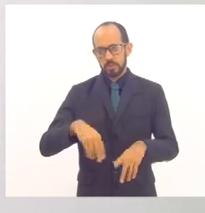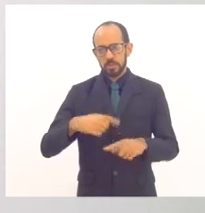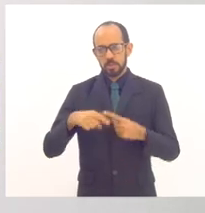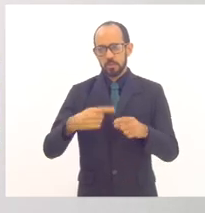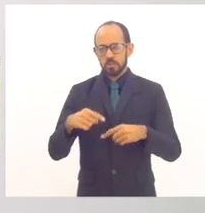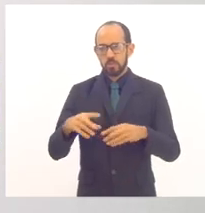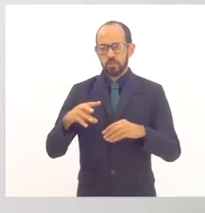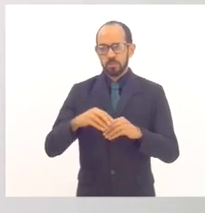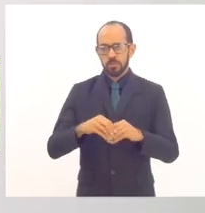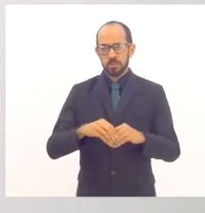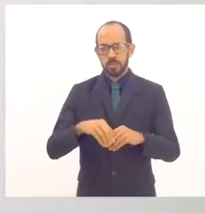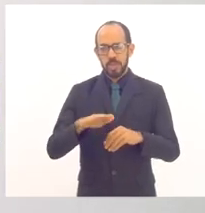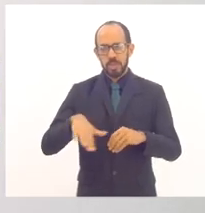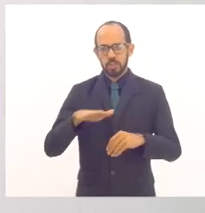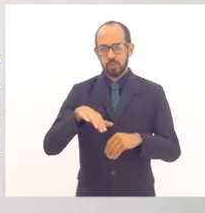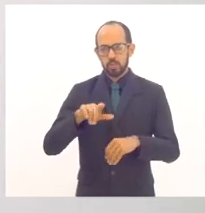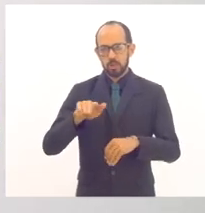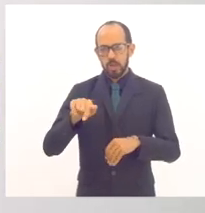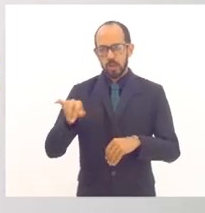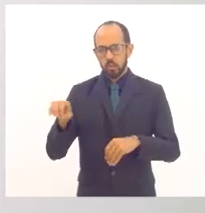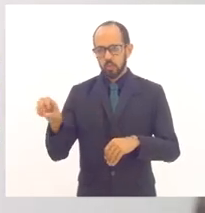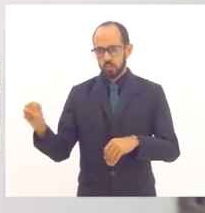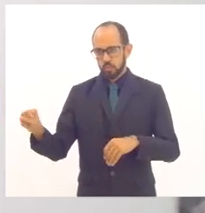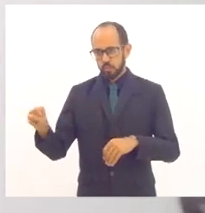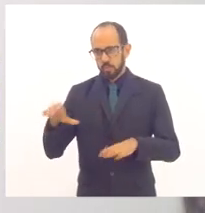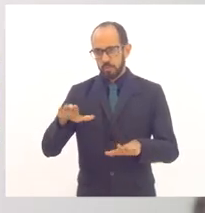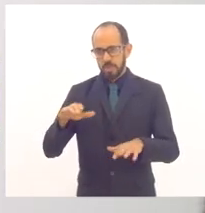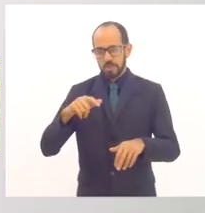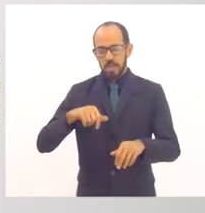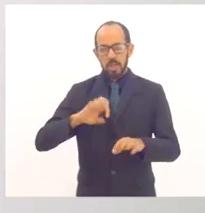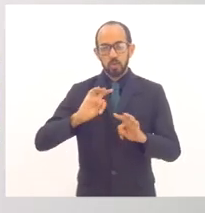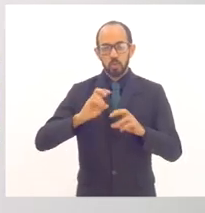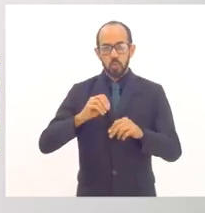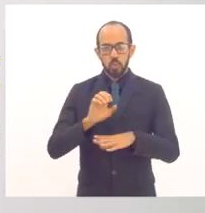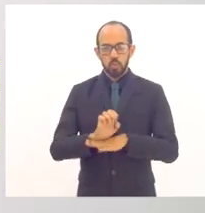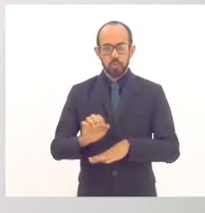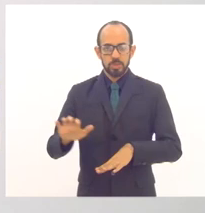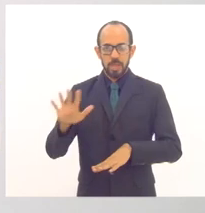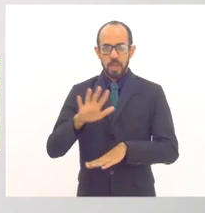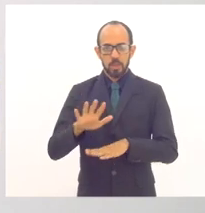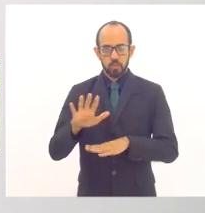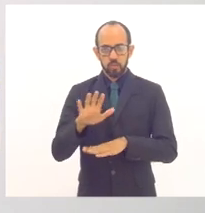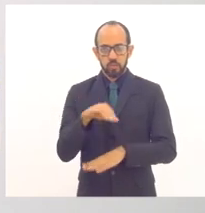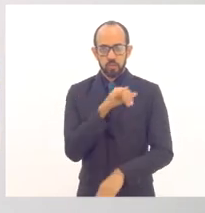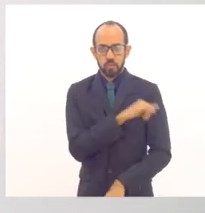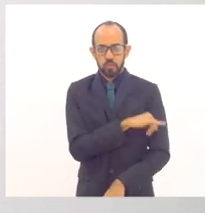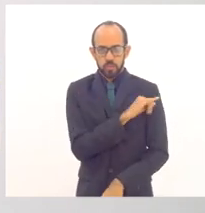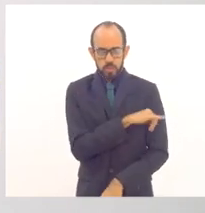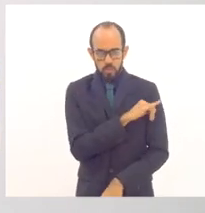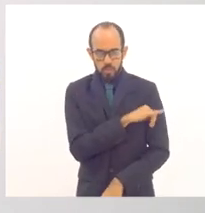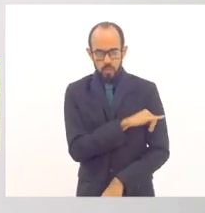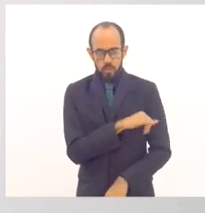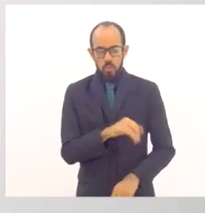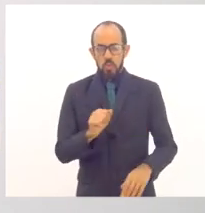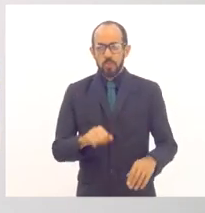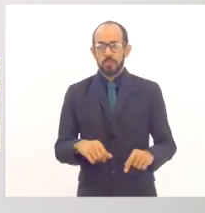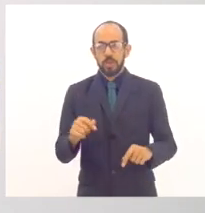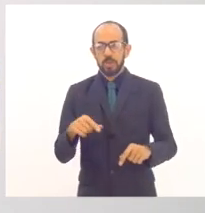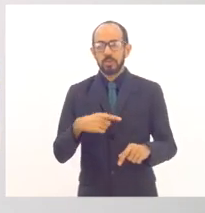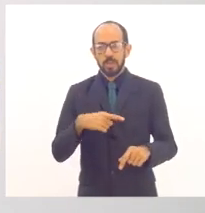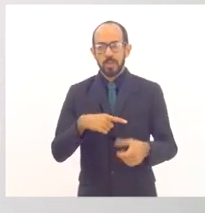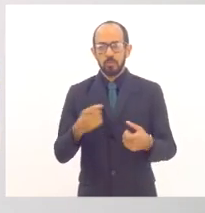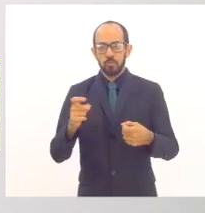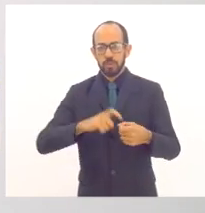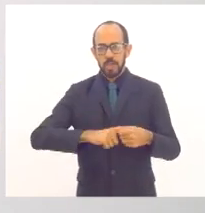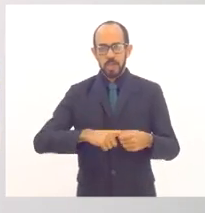da região dos lagos. Mas ela abrange todo o estado do Rio de Janeiro. Inclusive, também temos filiados no Espírito